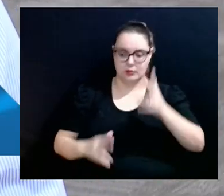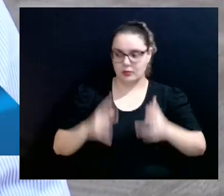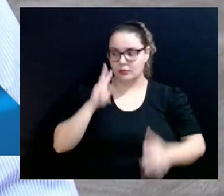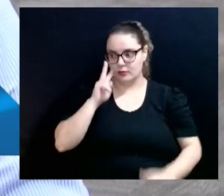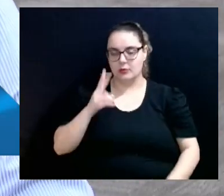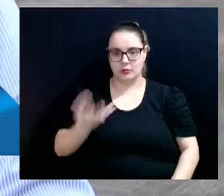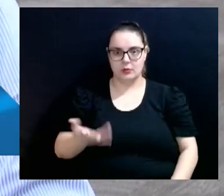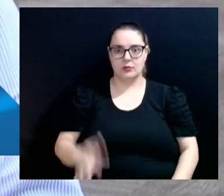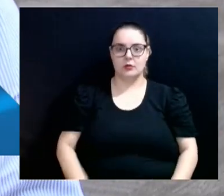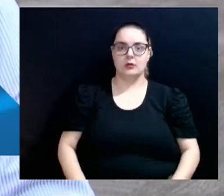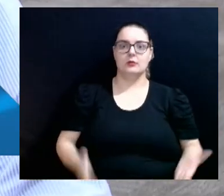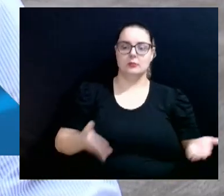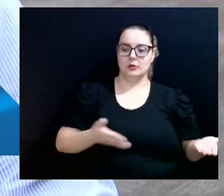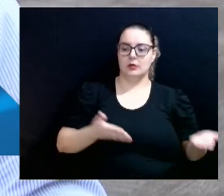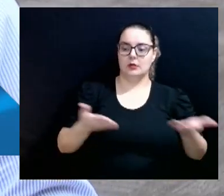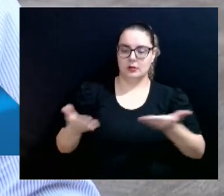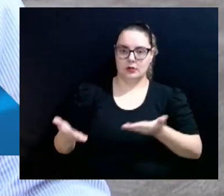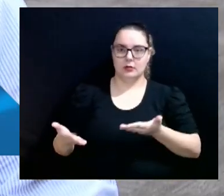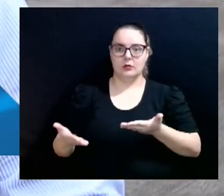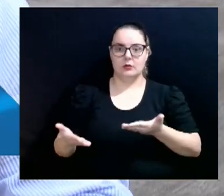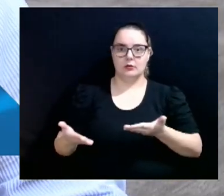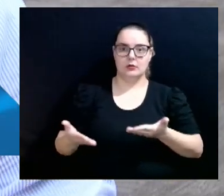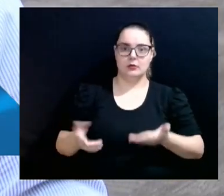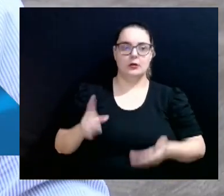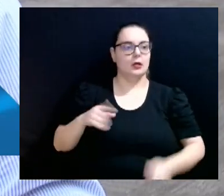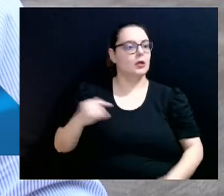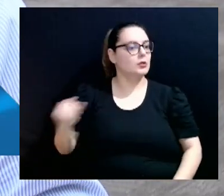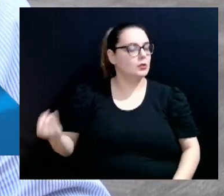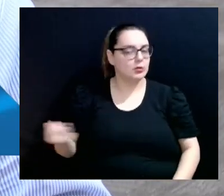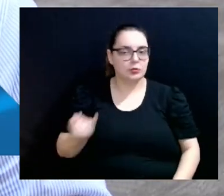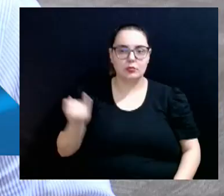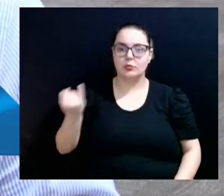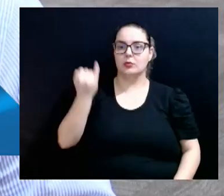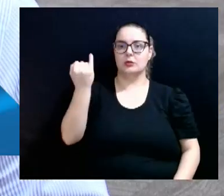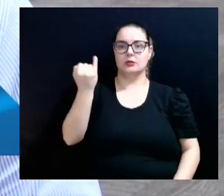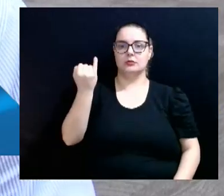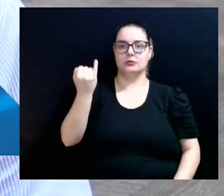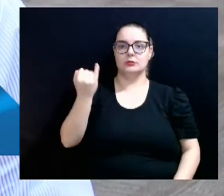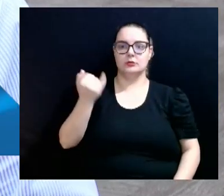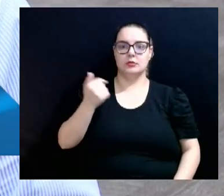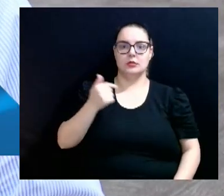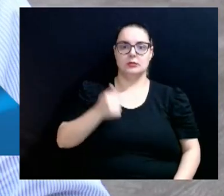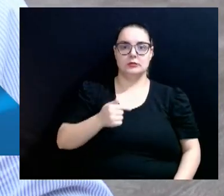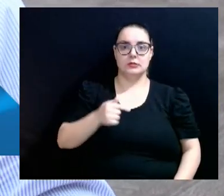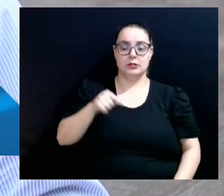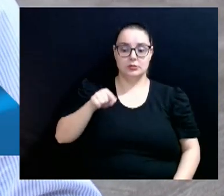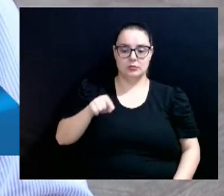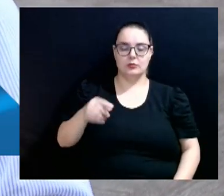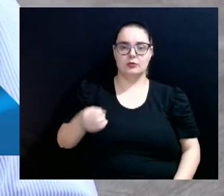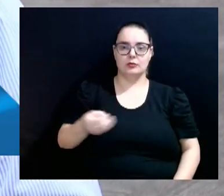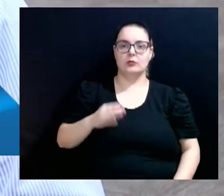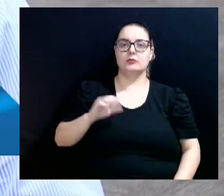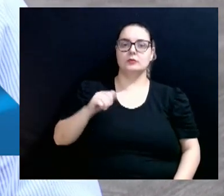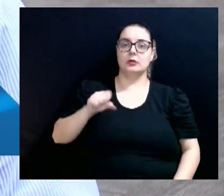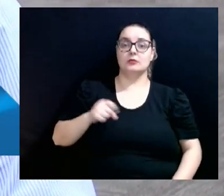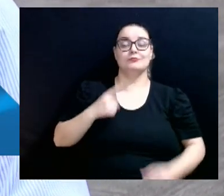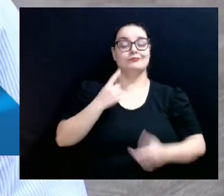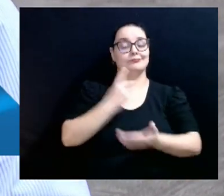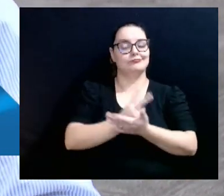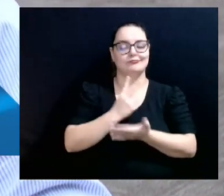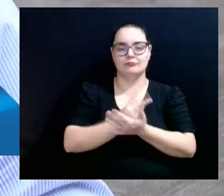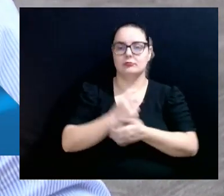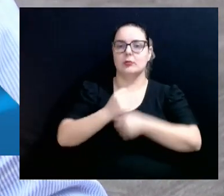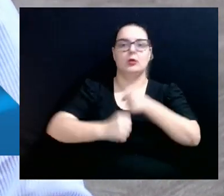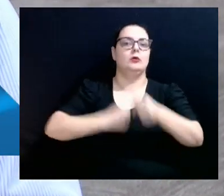apresentação, extremamente importante, né? São 7 mil novos casos todo ano, 2/3 das pessoas,